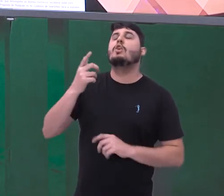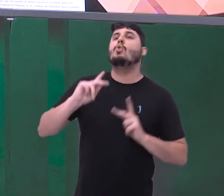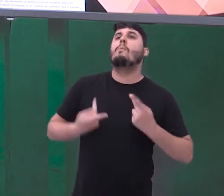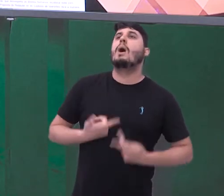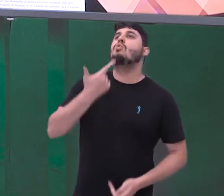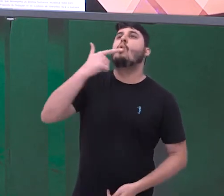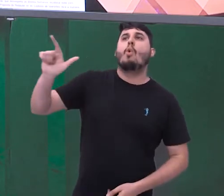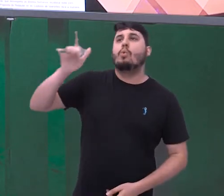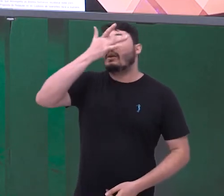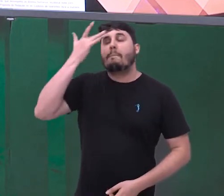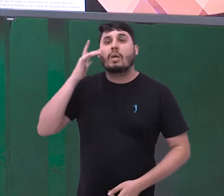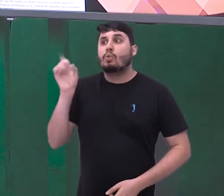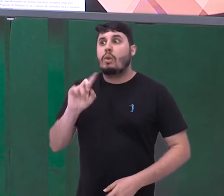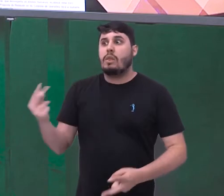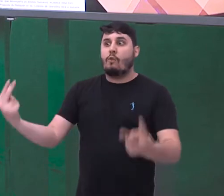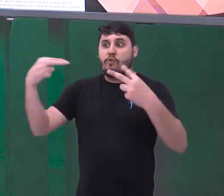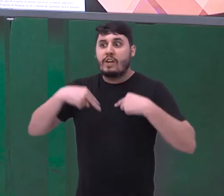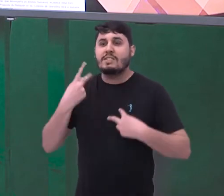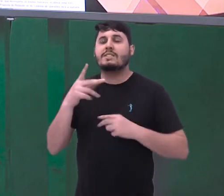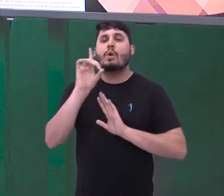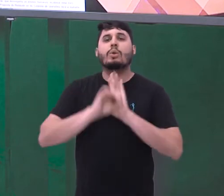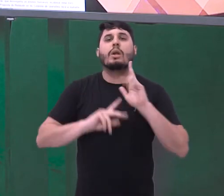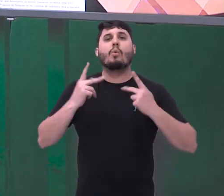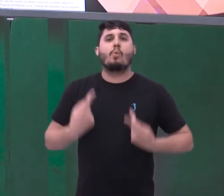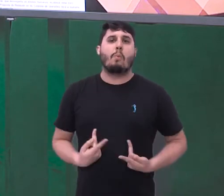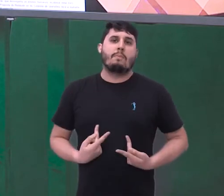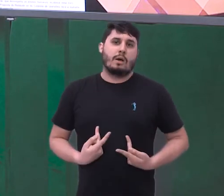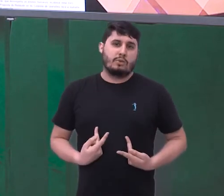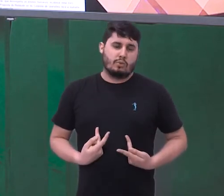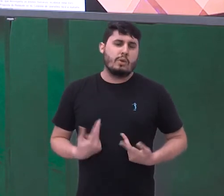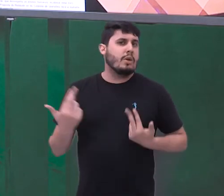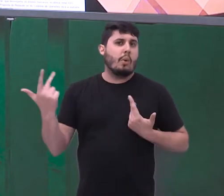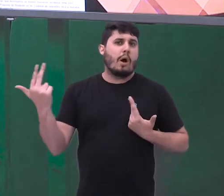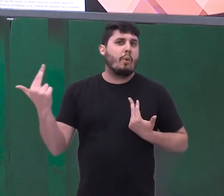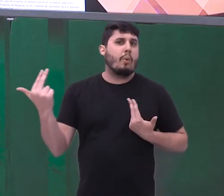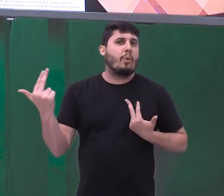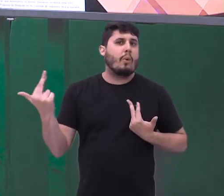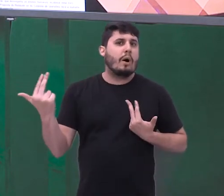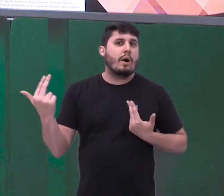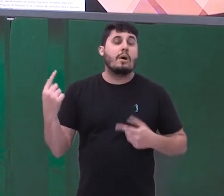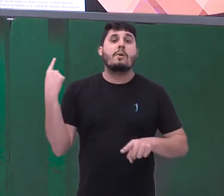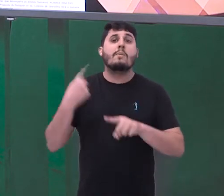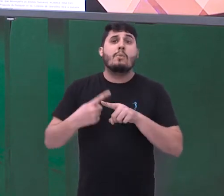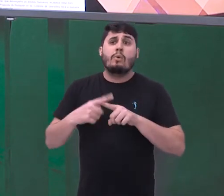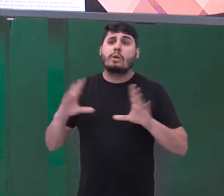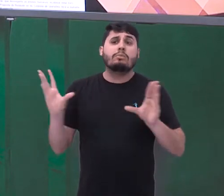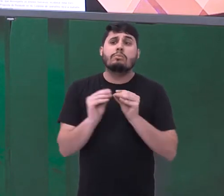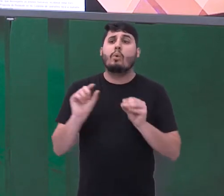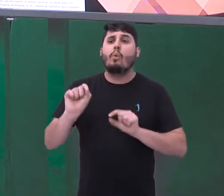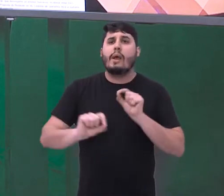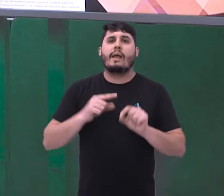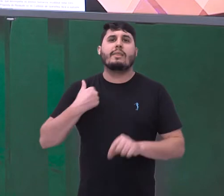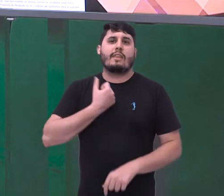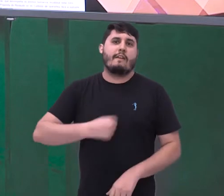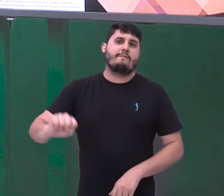humano para o outro e deixa de se ver como ser humano? Os direitos humanos é nossa